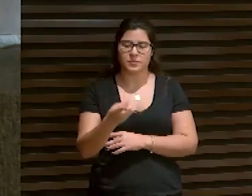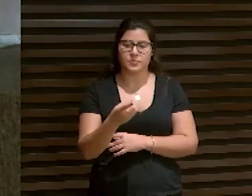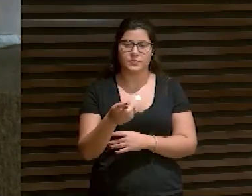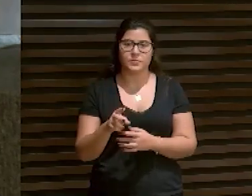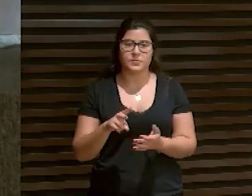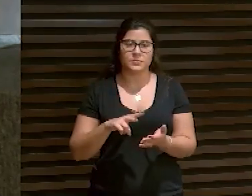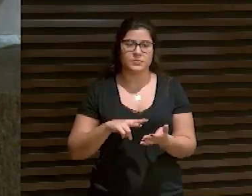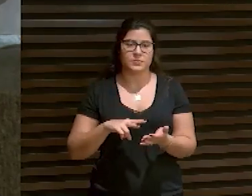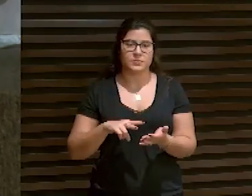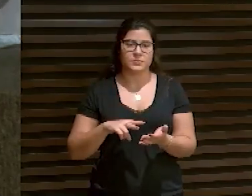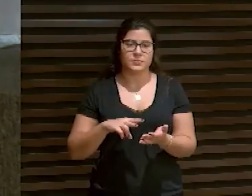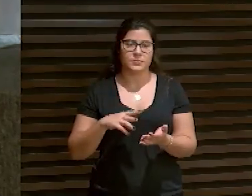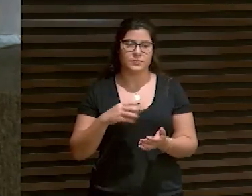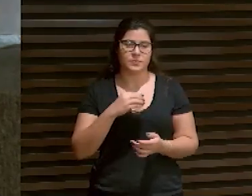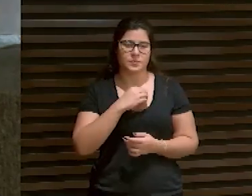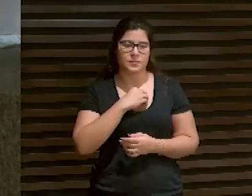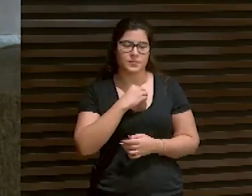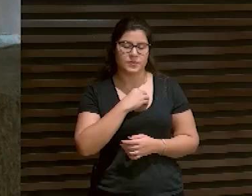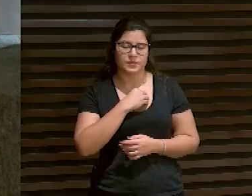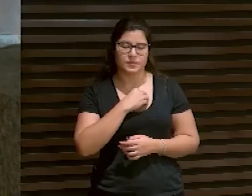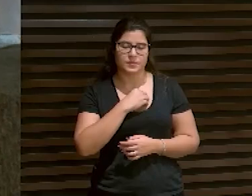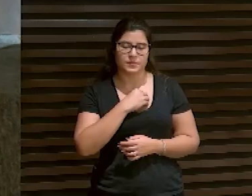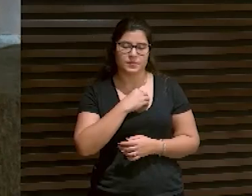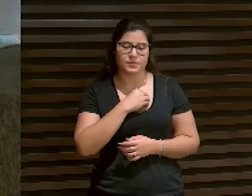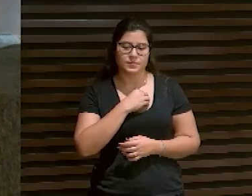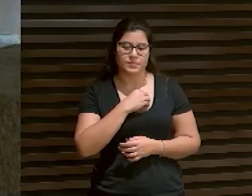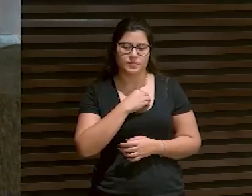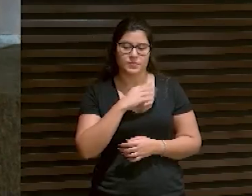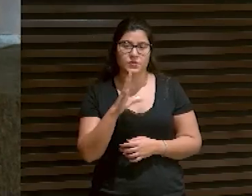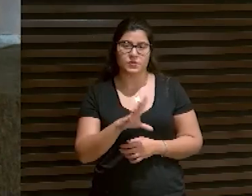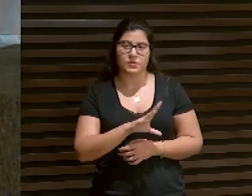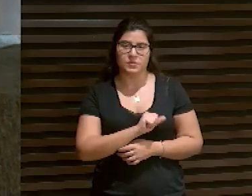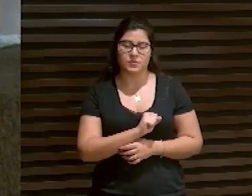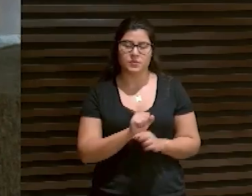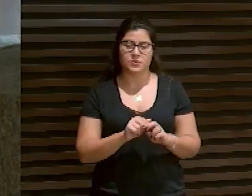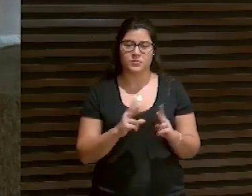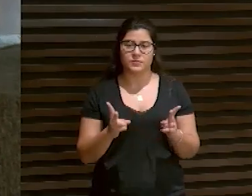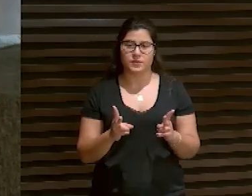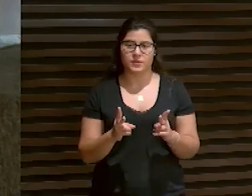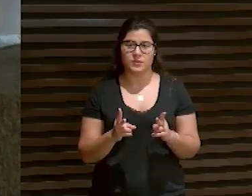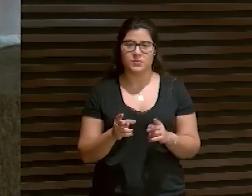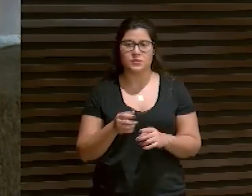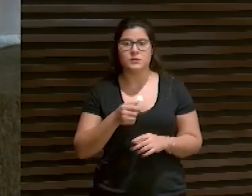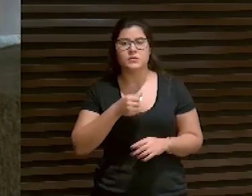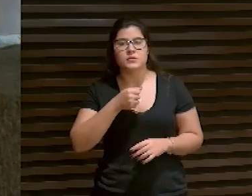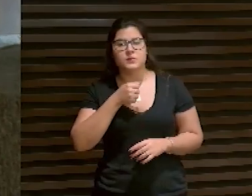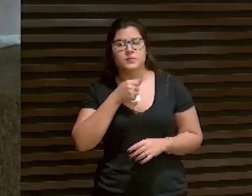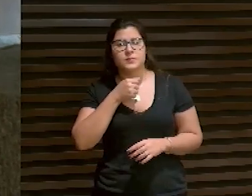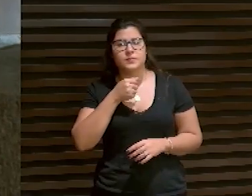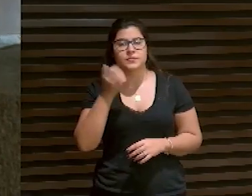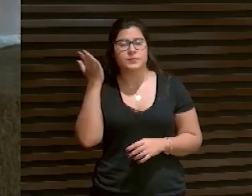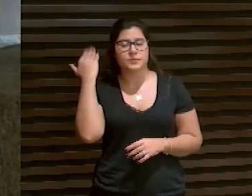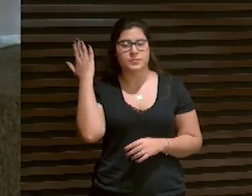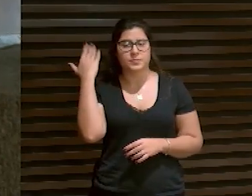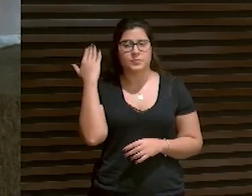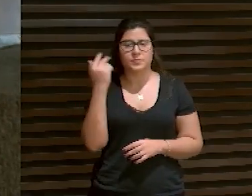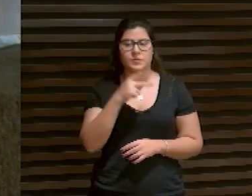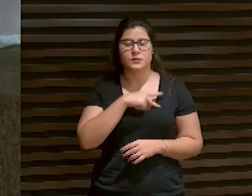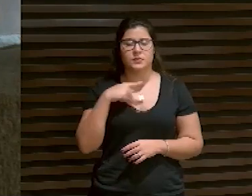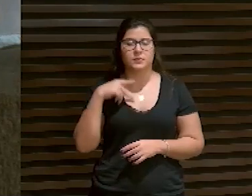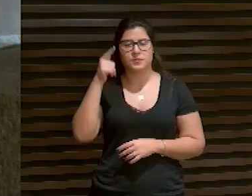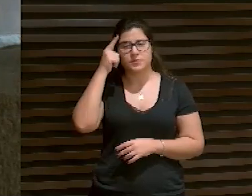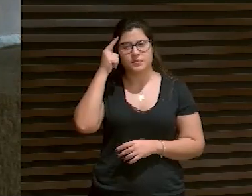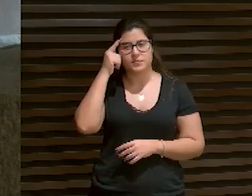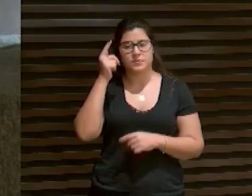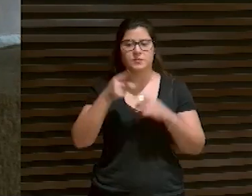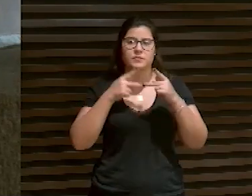amores desorientados. Por exemplo, para vocês terem uma noção. Antigamente, o pastor Glênio, ele falava uma frase que eu usei bastante